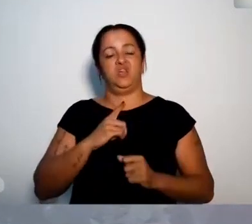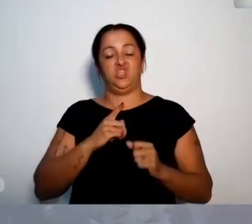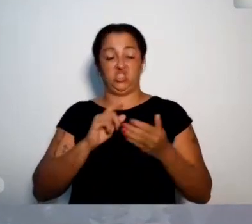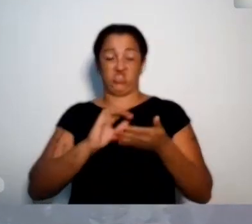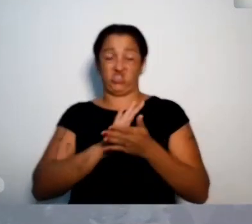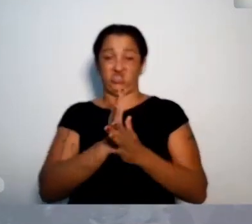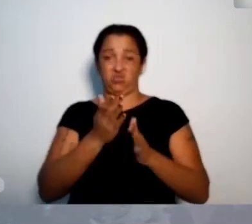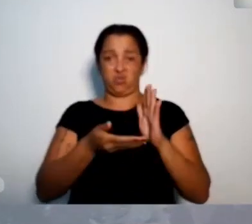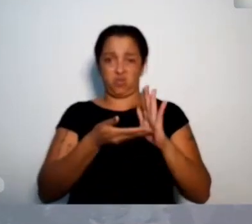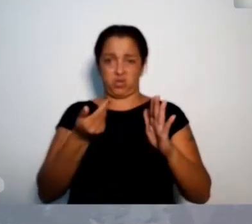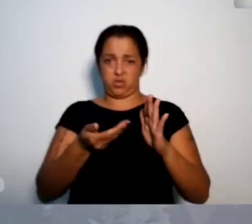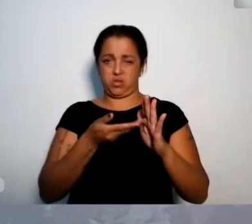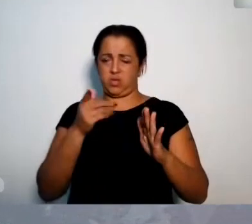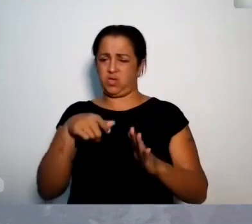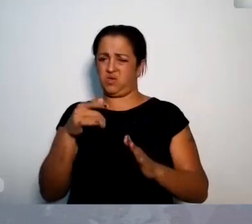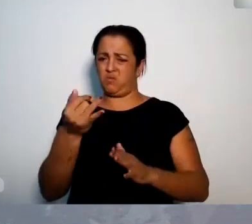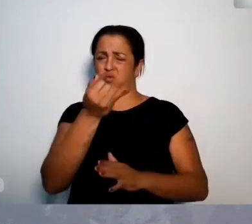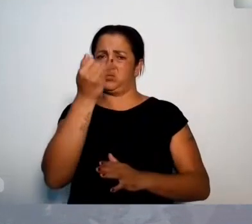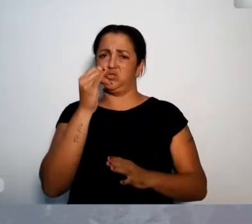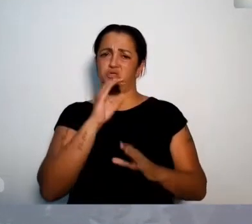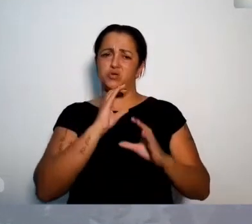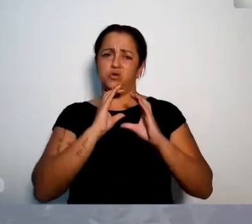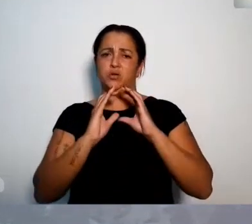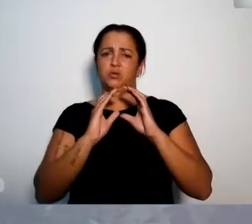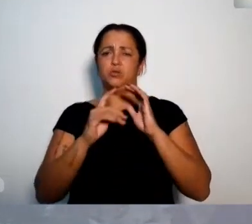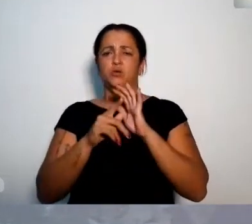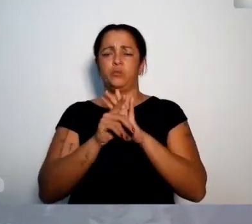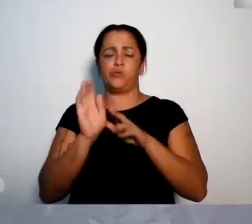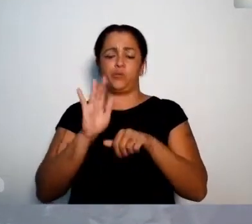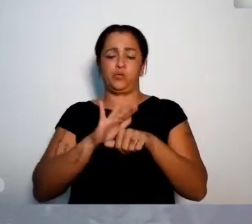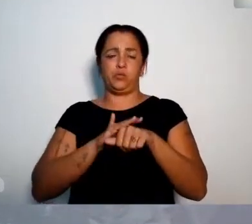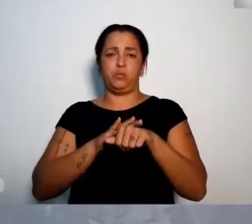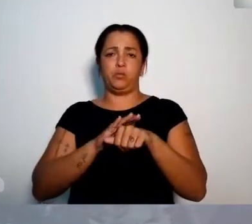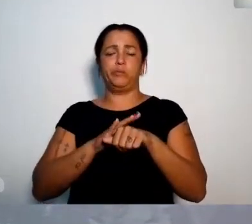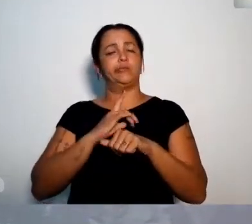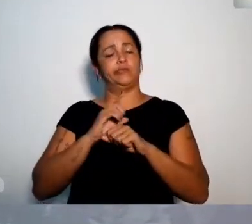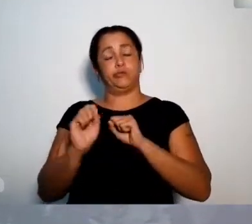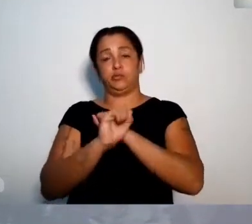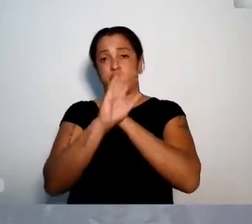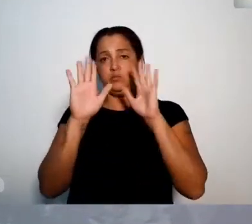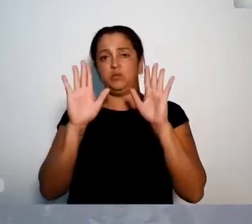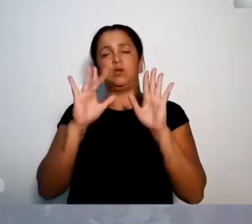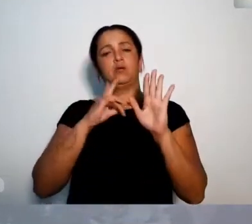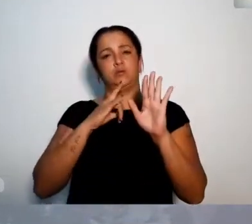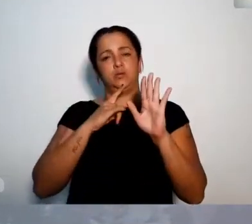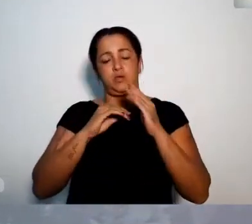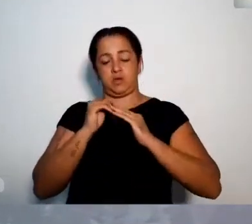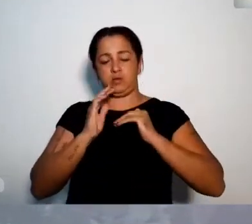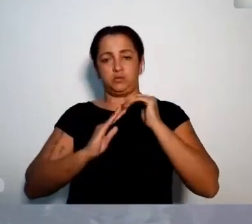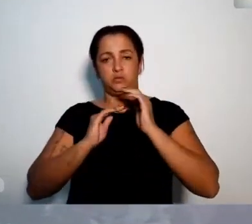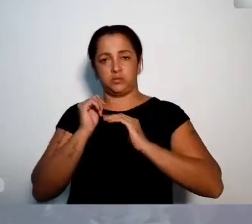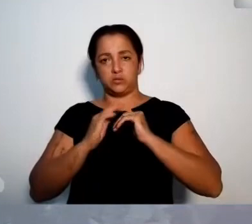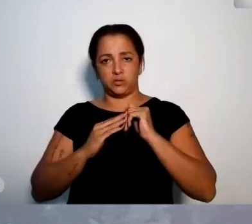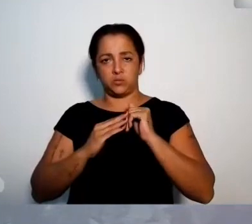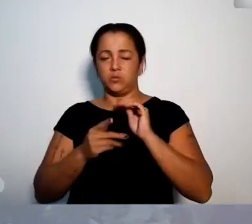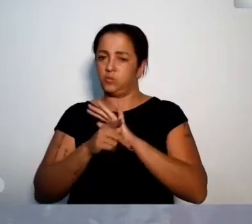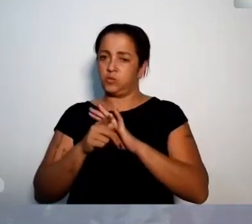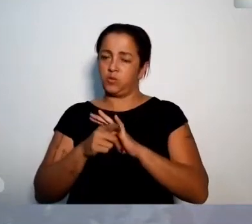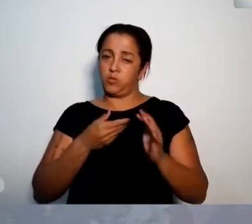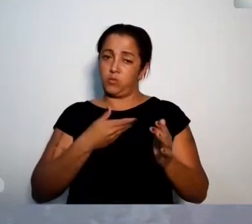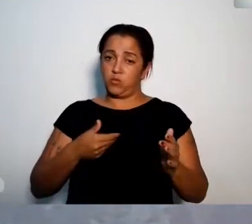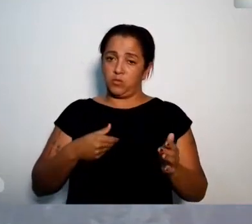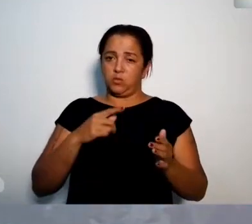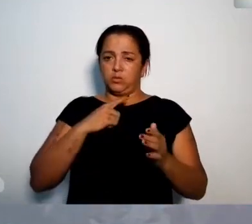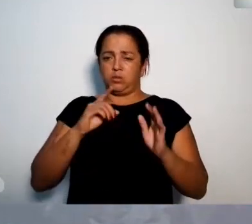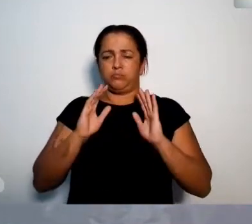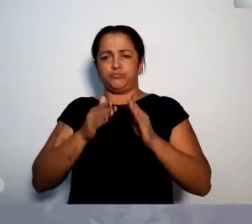secretaria tão importante em um momento onde a transparência das ações públicas ela está tão em voga pela